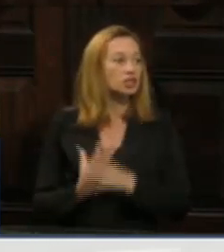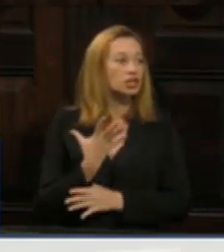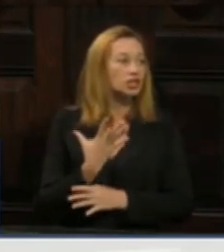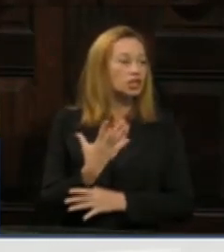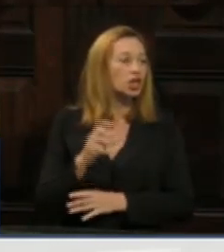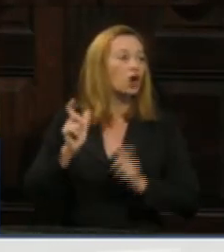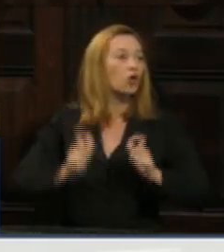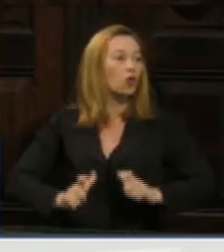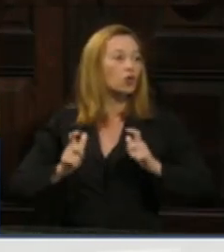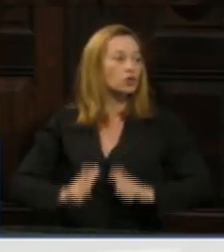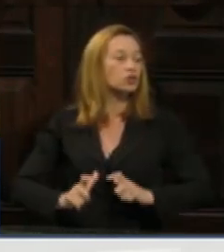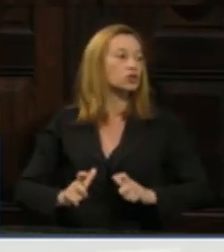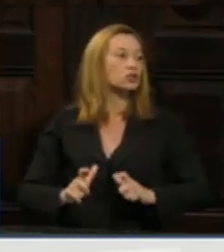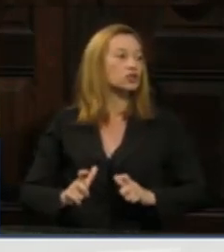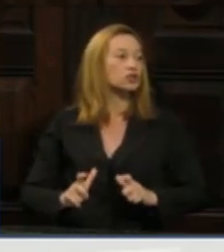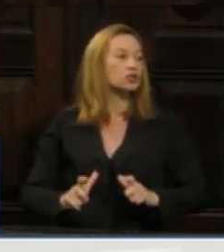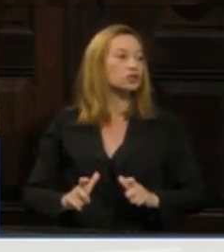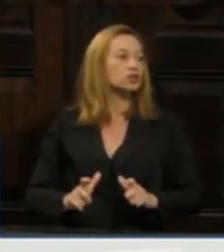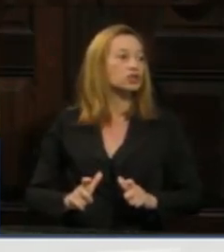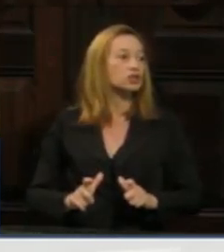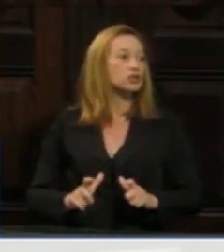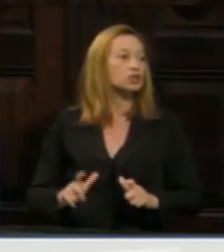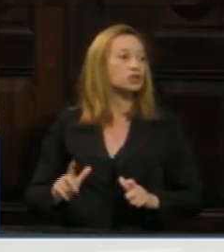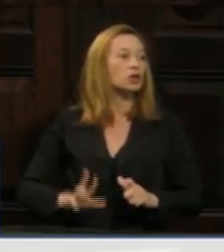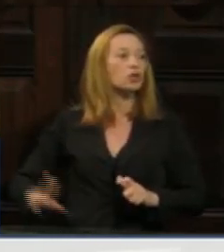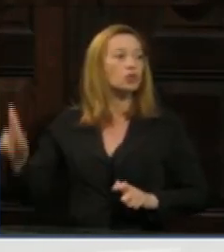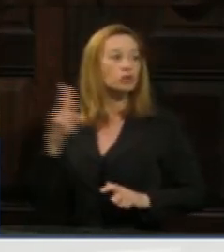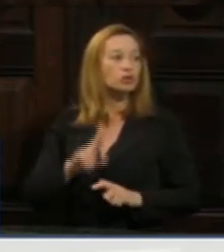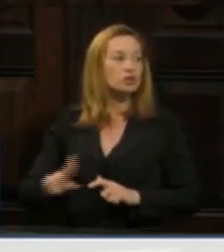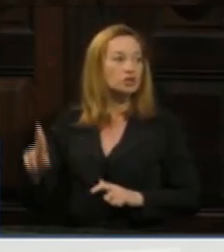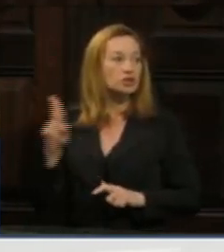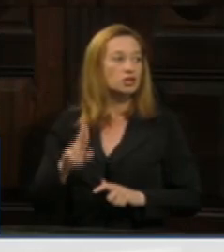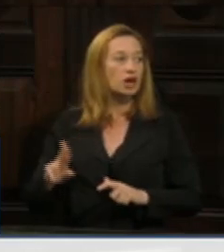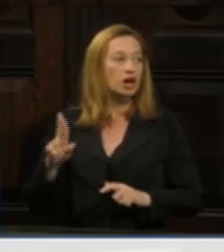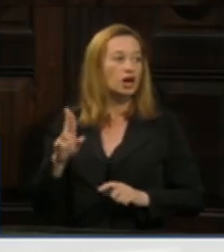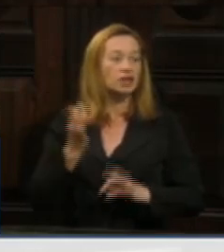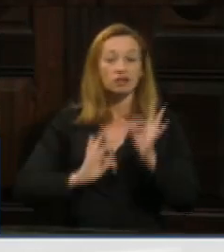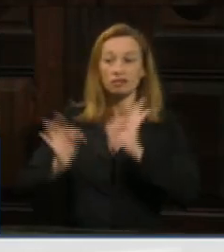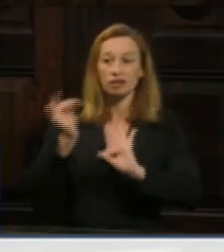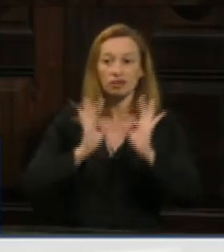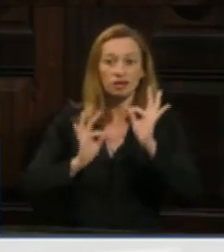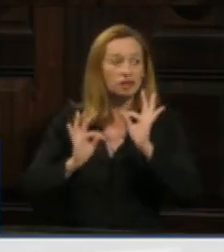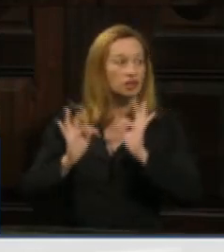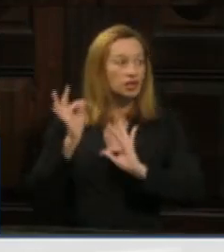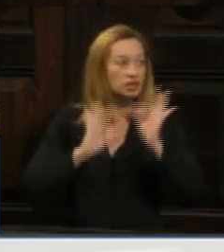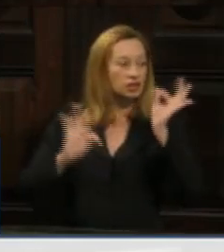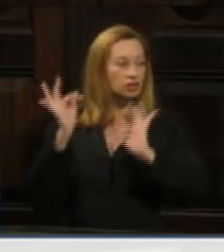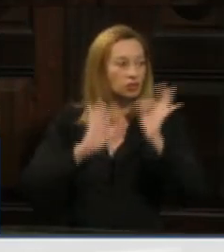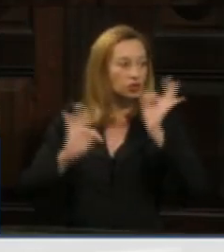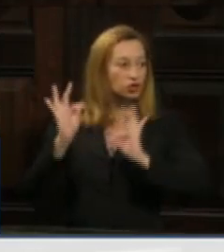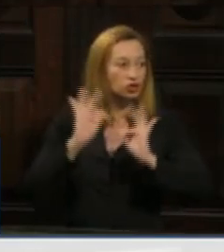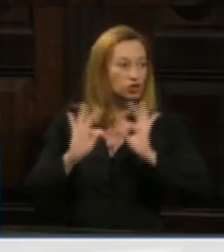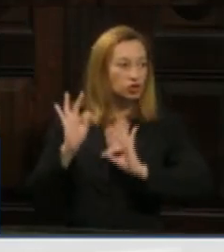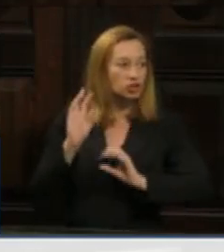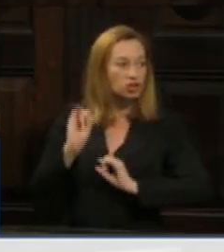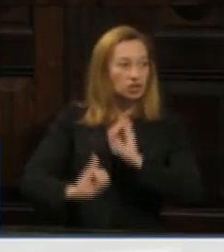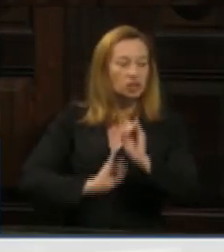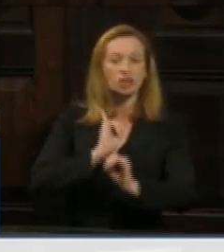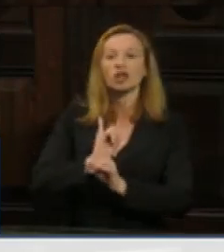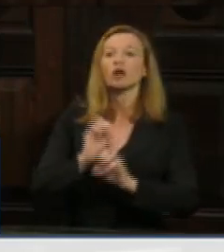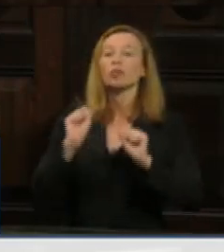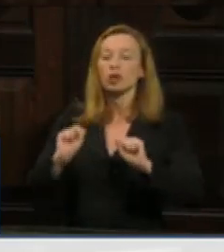levará a lugar algum. É preciso ter espírito de coletividade, e é nesse espírito que eu vou continuar acreditando. E para ter um espírito